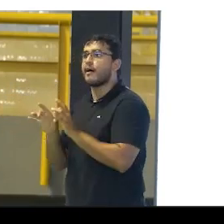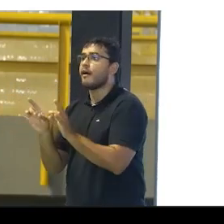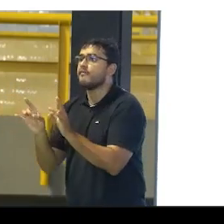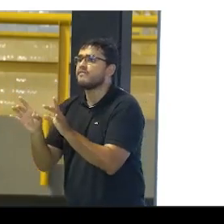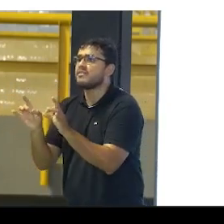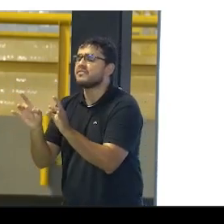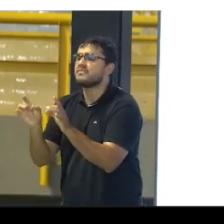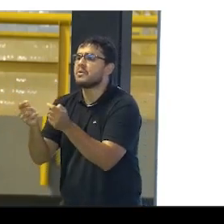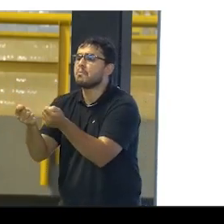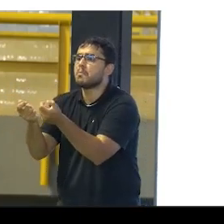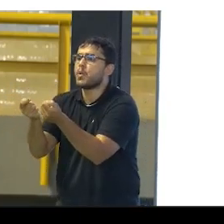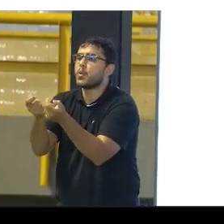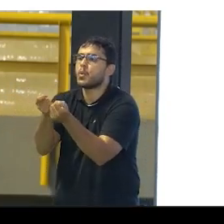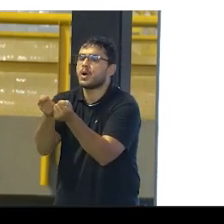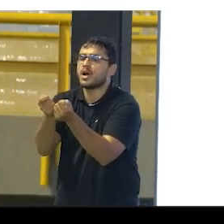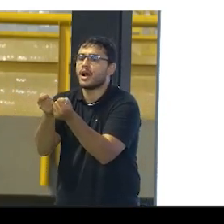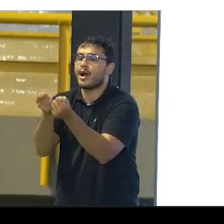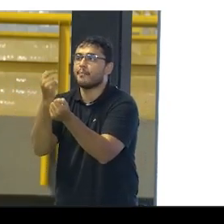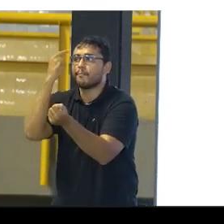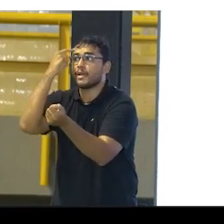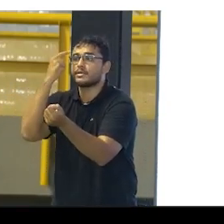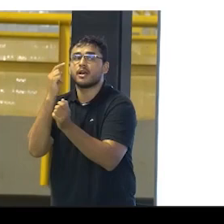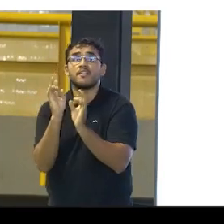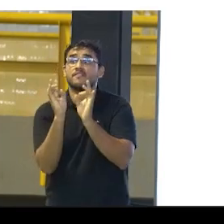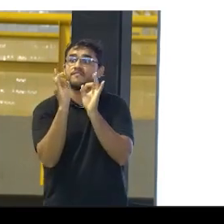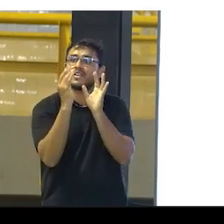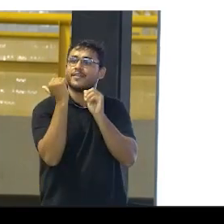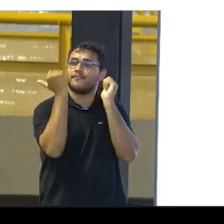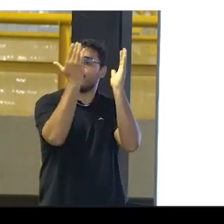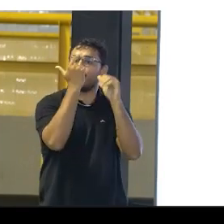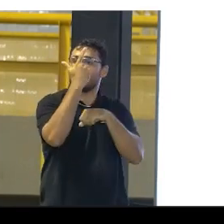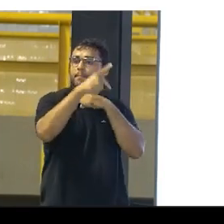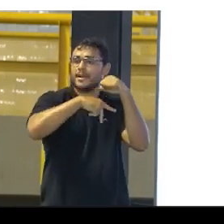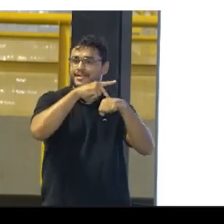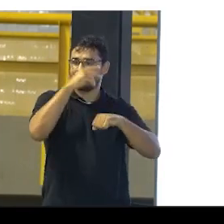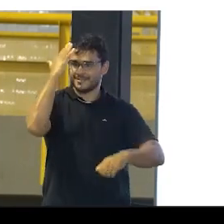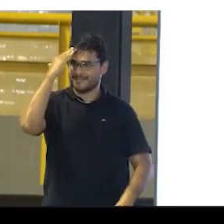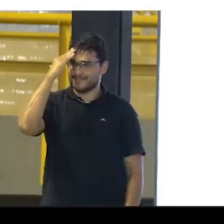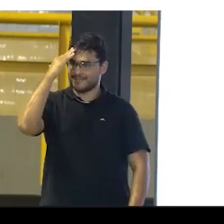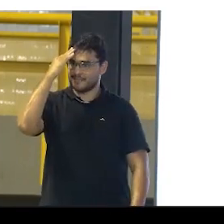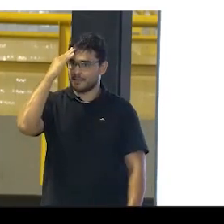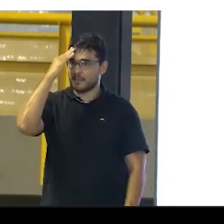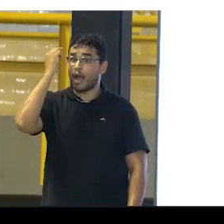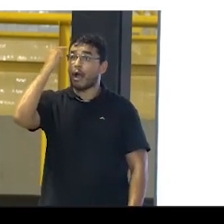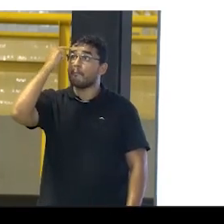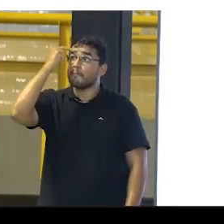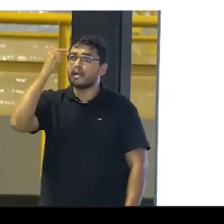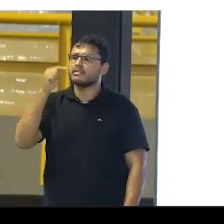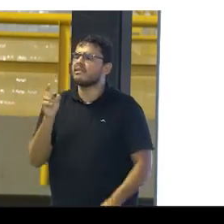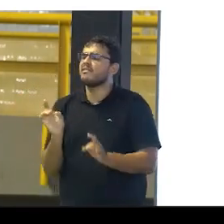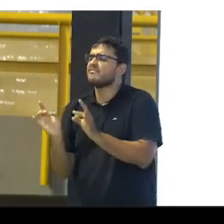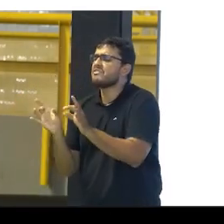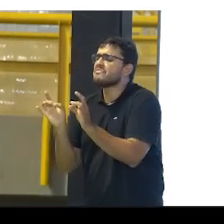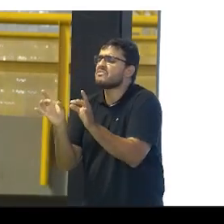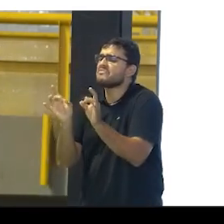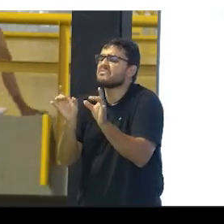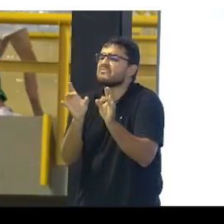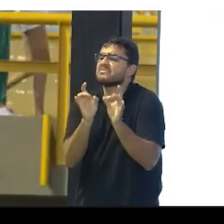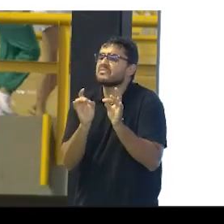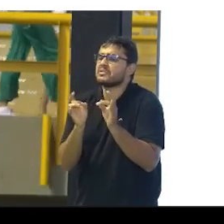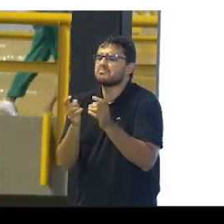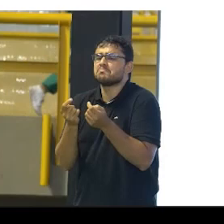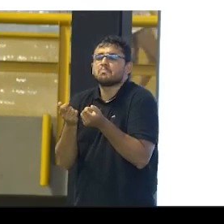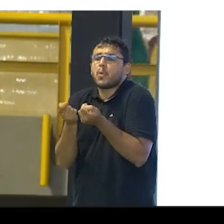tem por que fazer parte da OPEP. O próprio mundo está subentendendo, a Organização dos Países Exportadores de Petróleo. Então, é mais